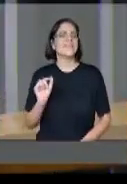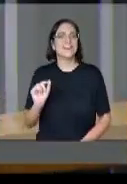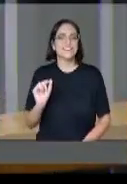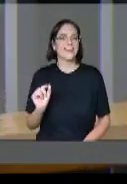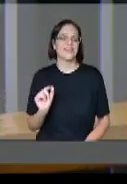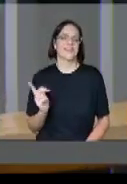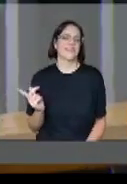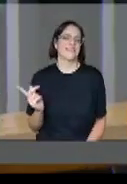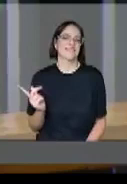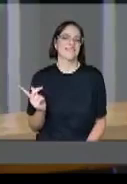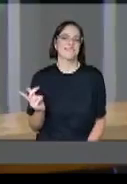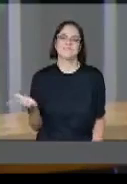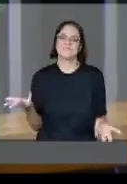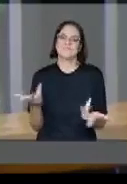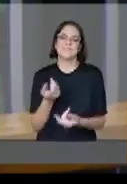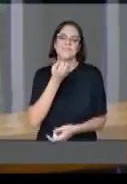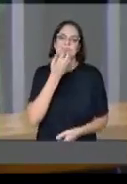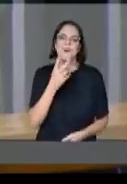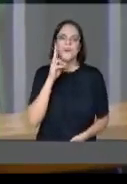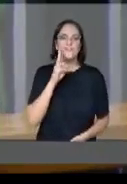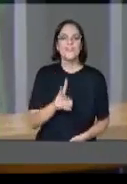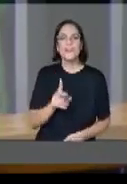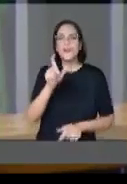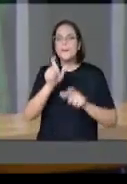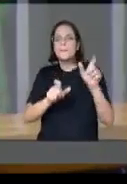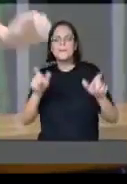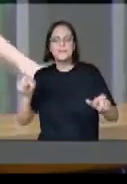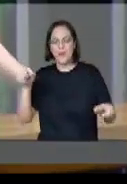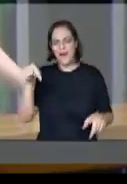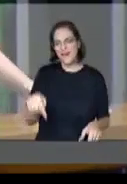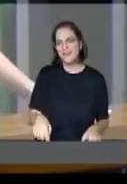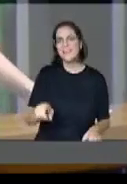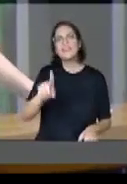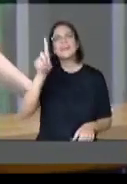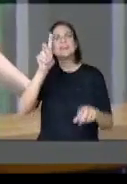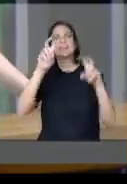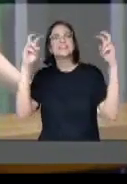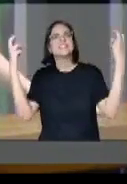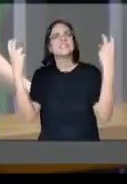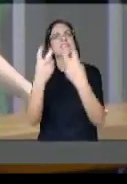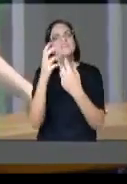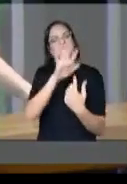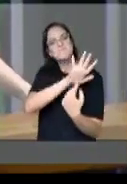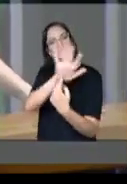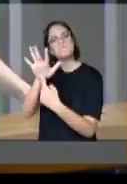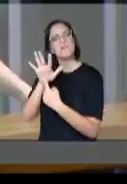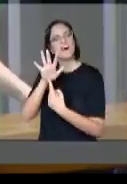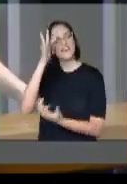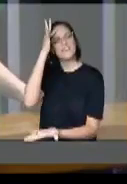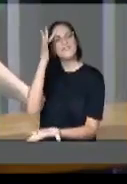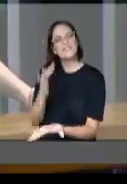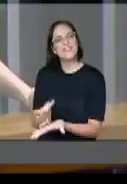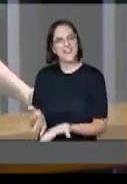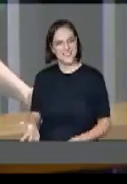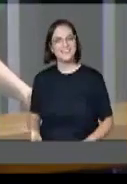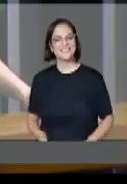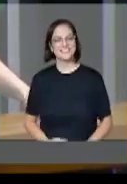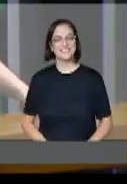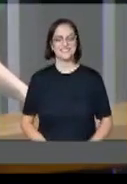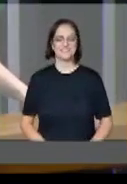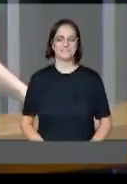com pessoas, tanto aqui embaixo quanto lá em cima, que vieram trazer um pouco da sua fé pelo Brasil. Essa